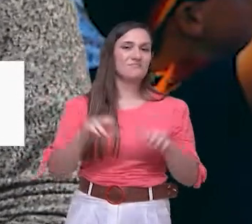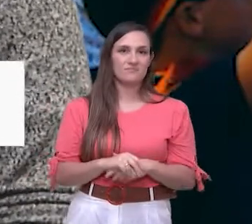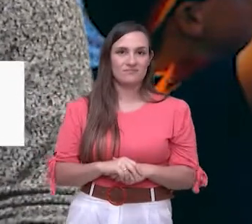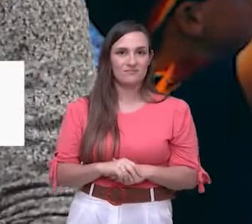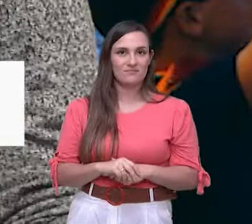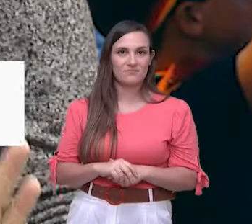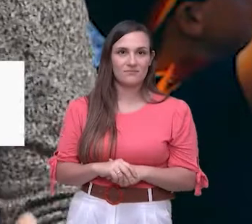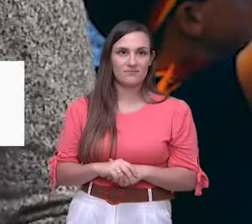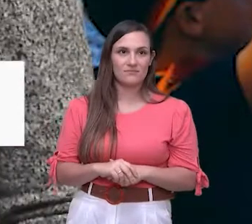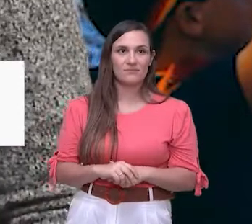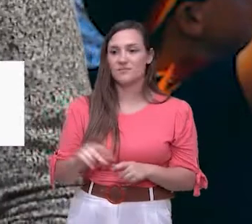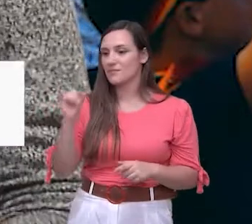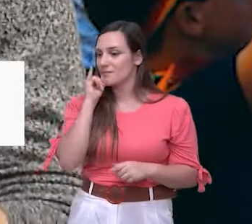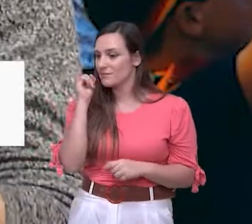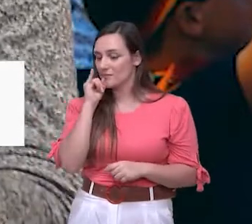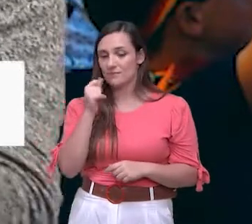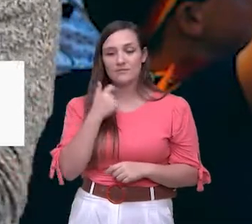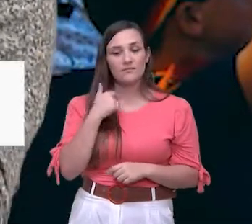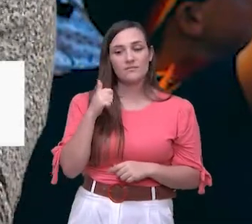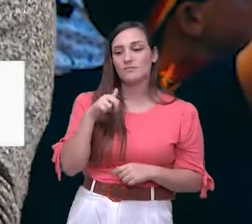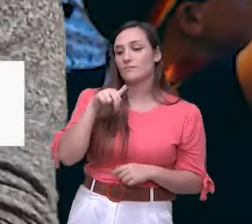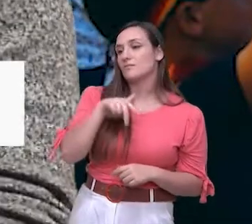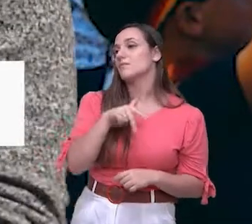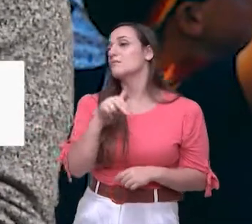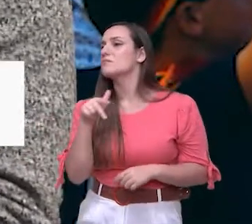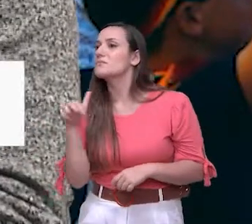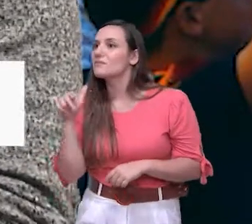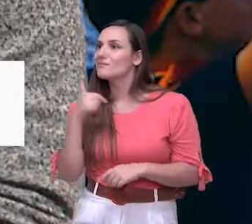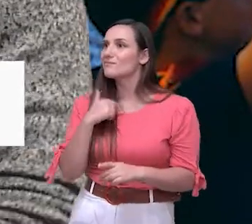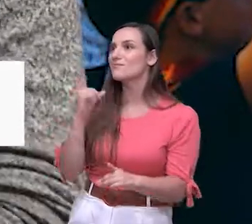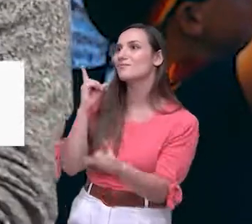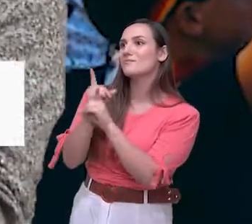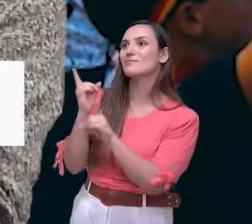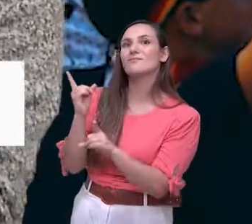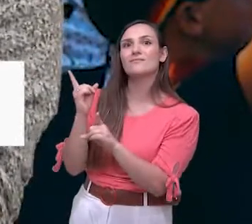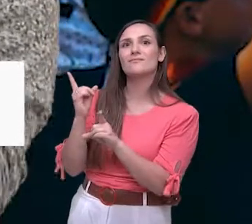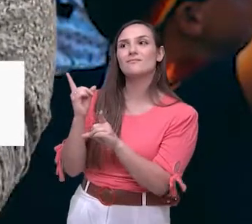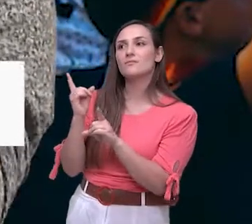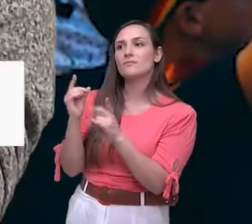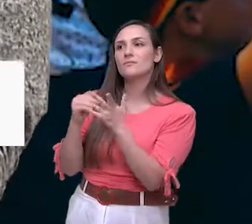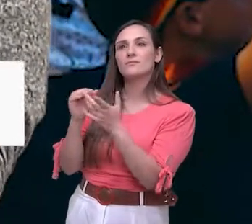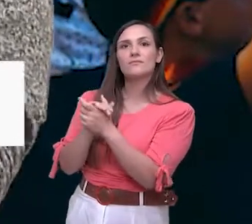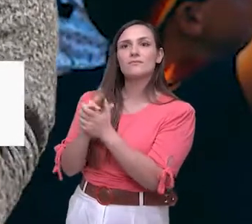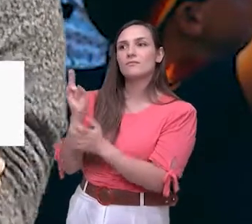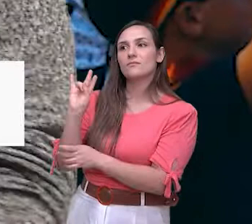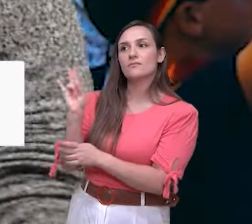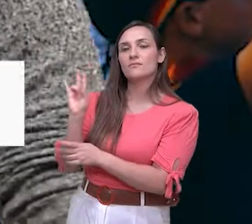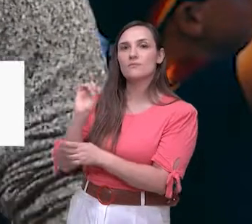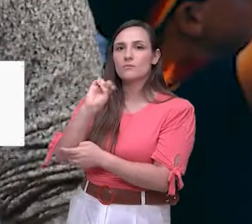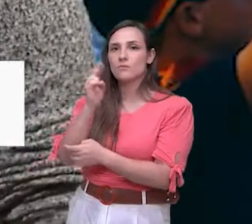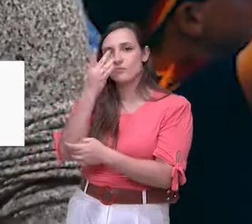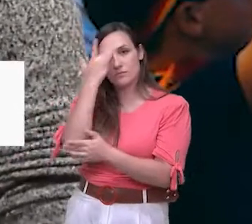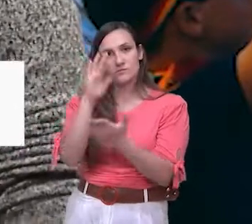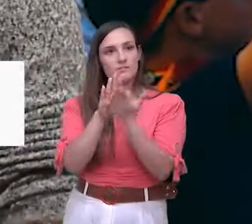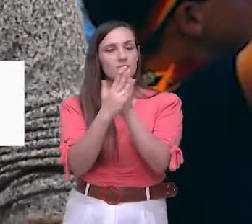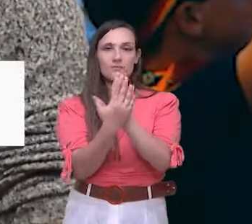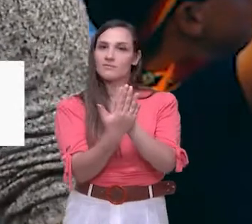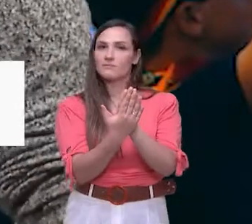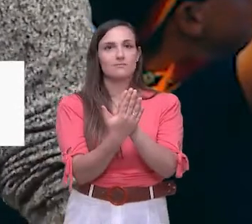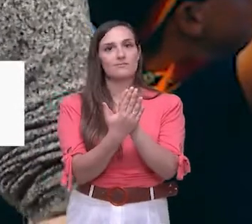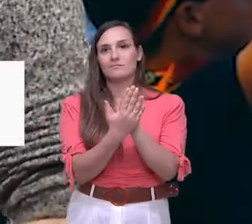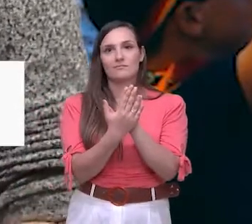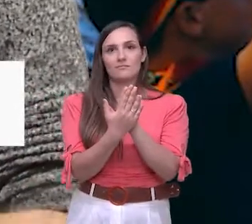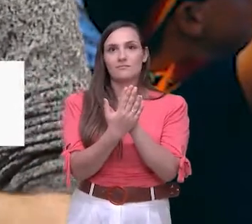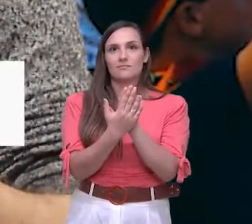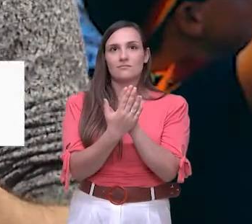diversidade da horas não estão esperando sair a luz do dia encontrar casais homossexuais pessoas trans